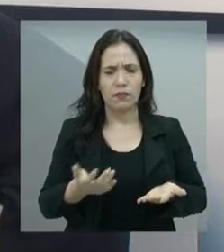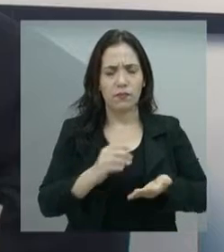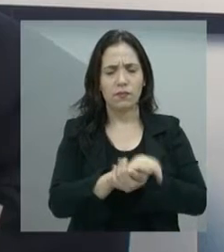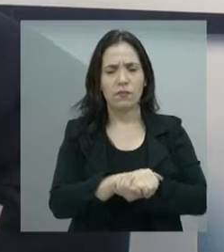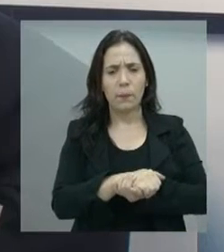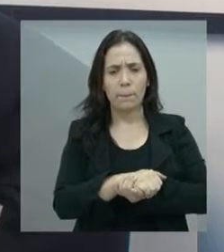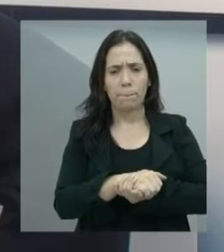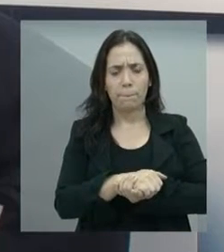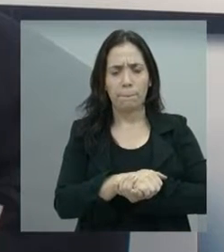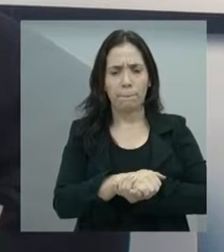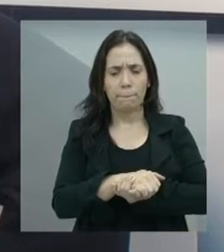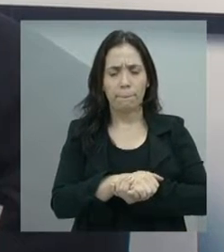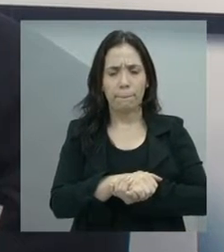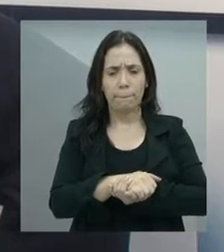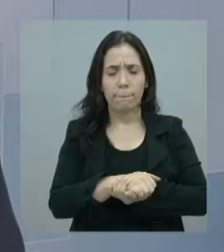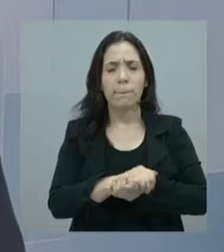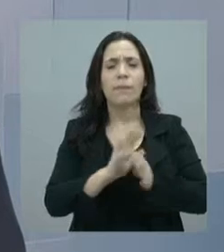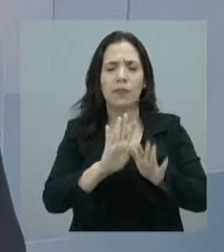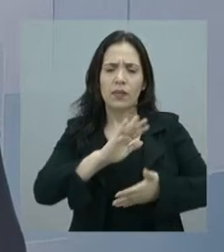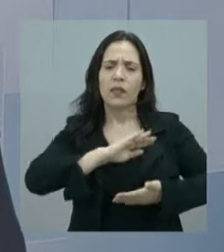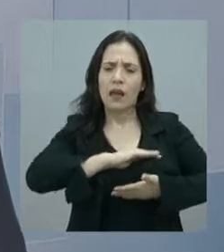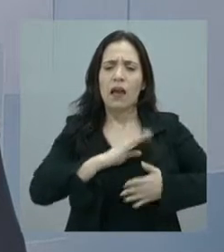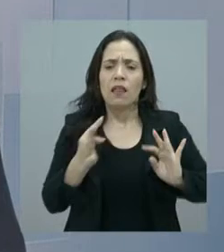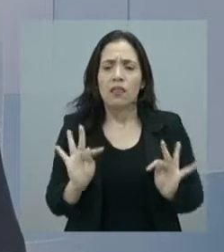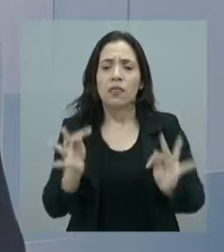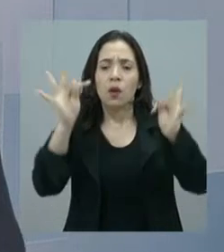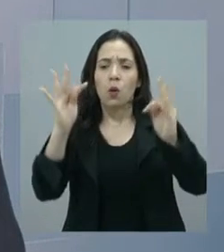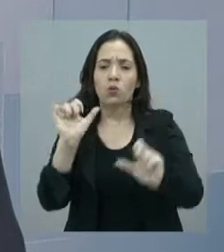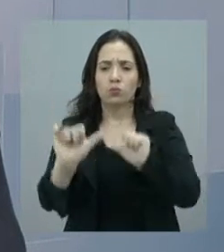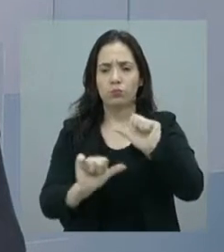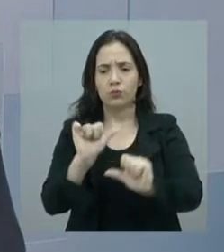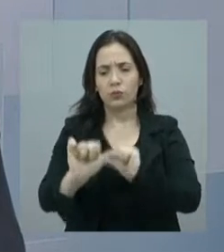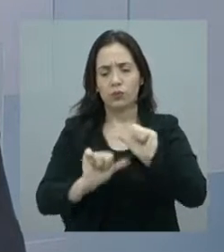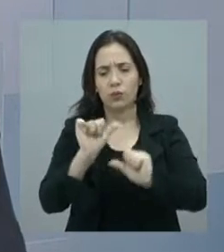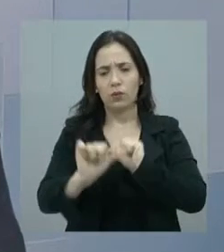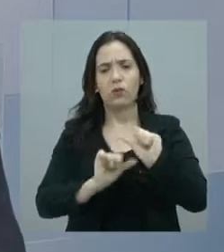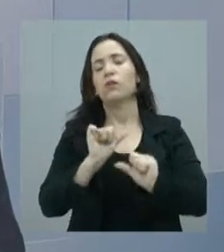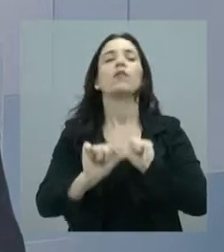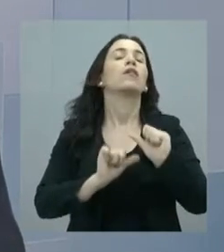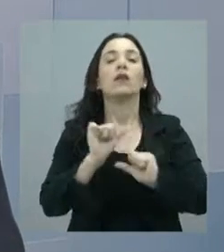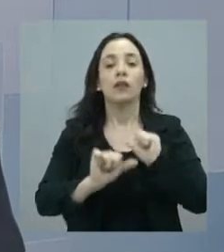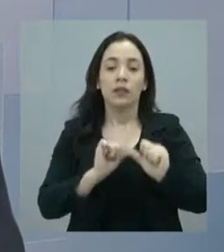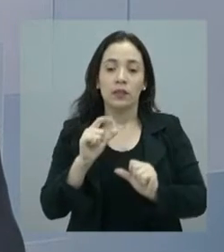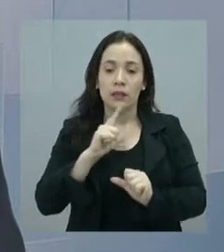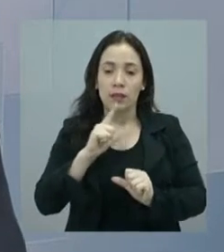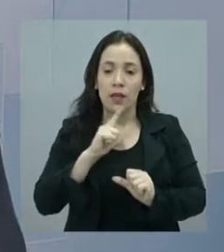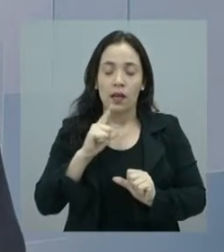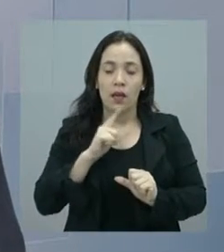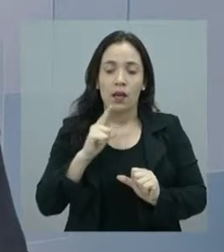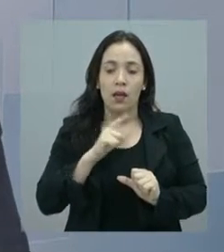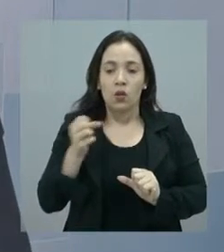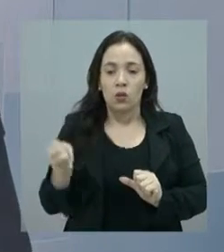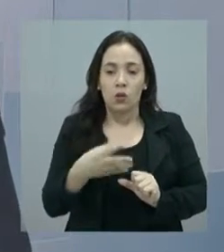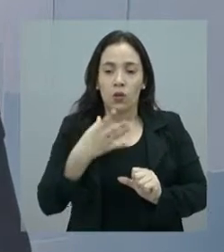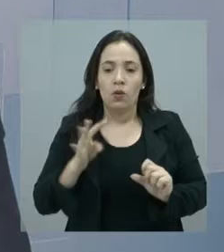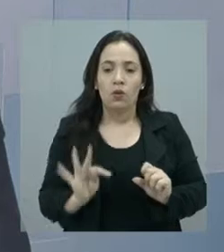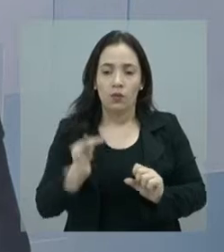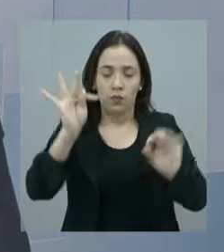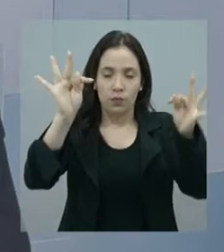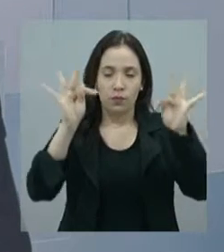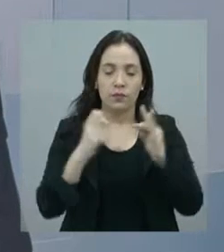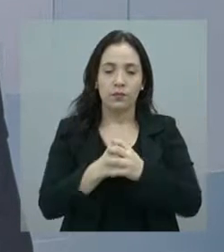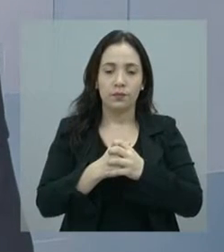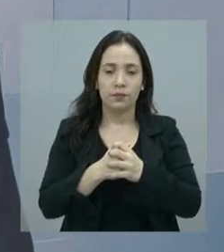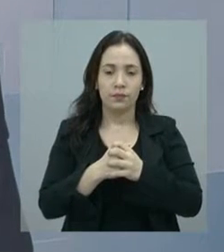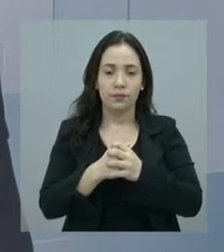Os exames né? melhoraram muito ultimamente, né? Essas mamografias digitais, que são as mais modernas, melhoraram muito.